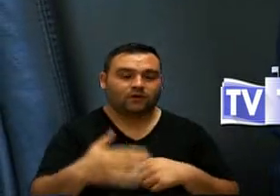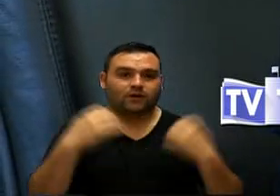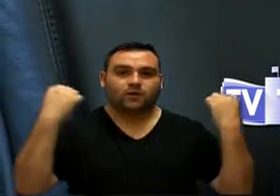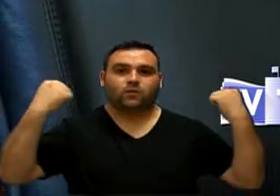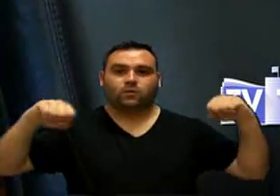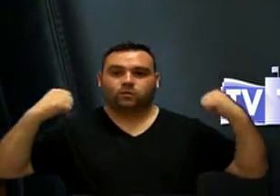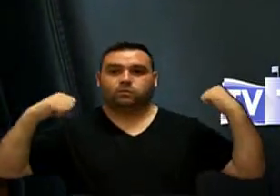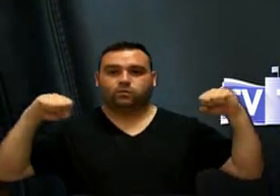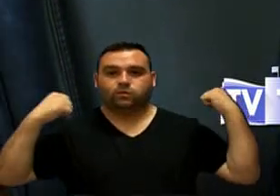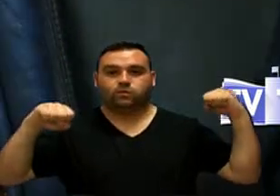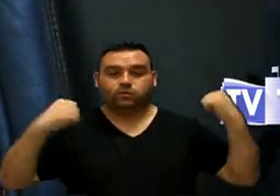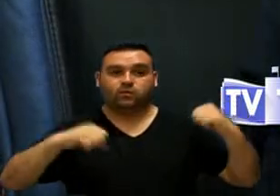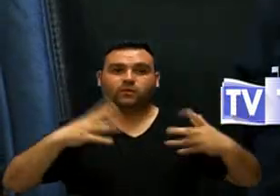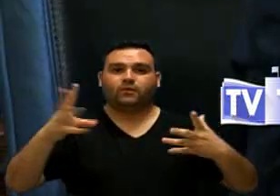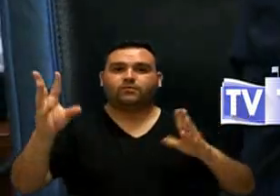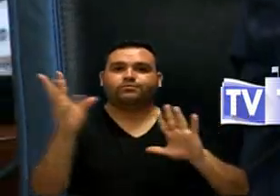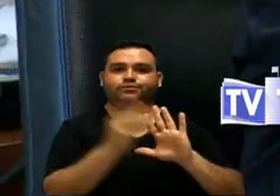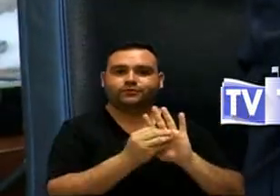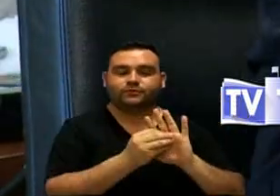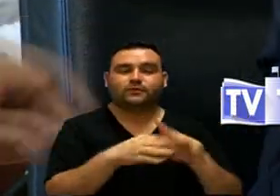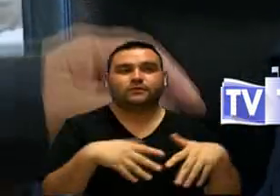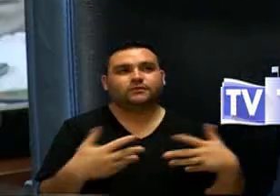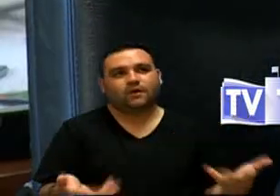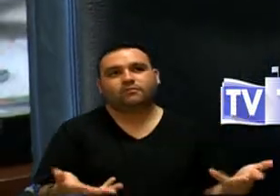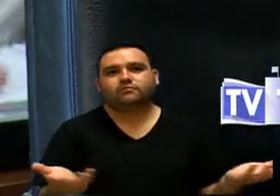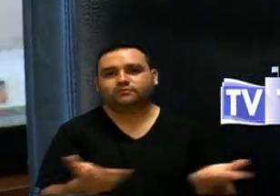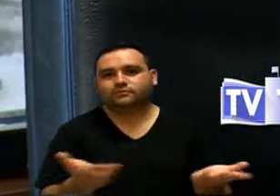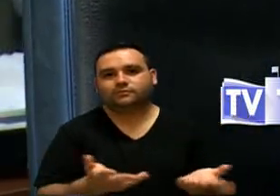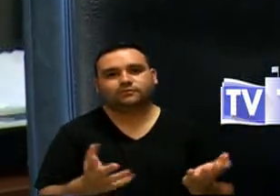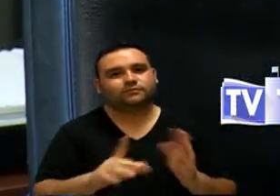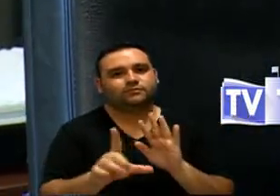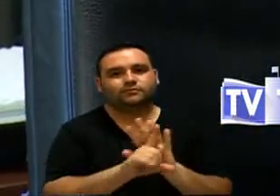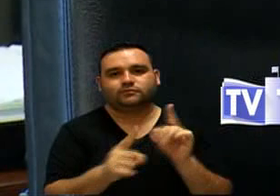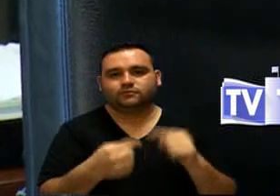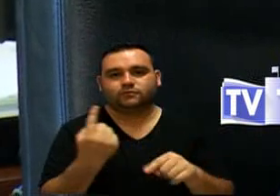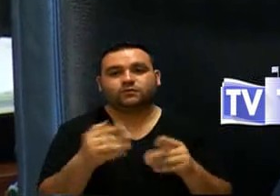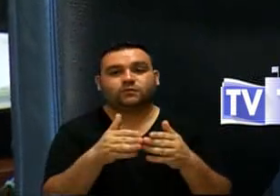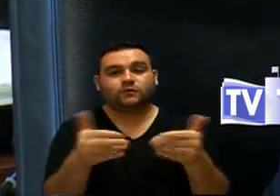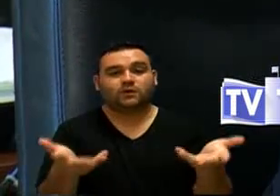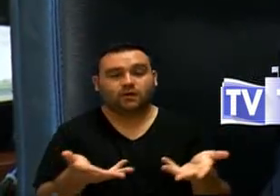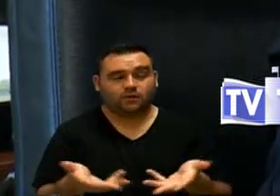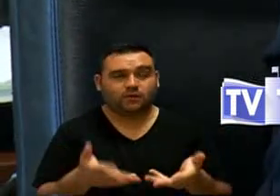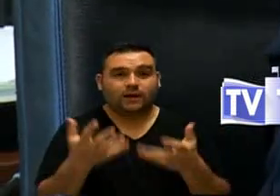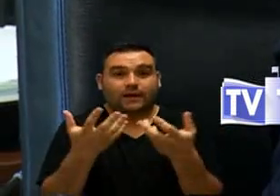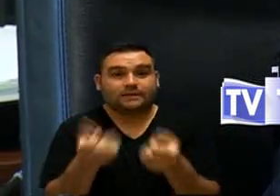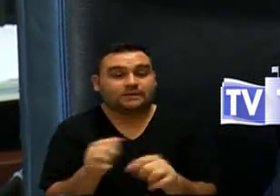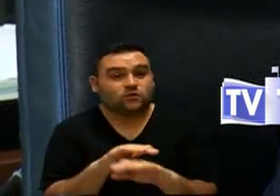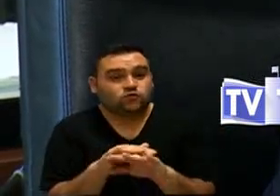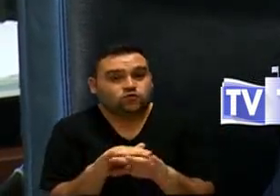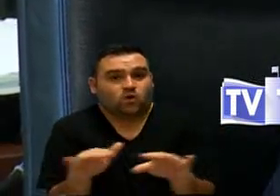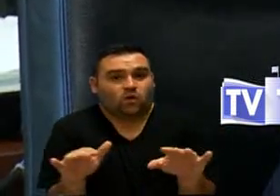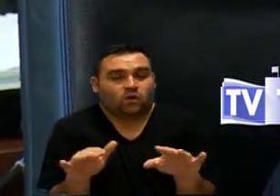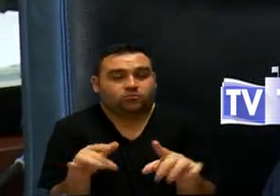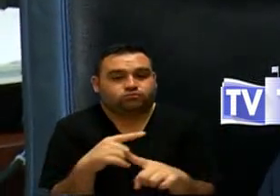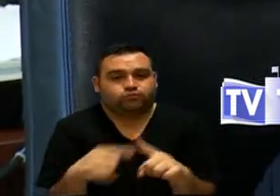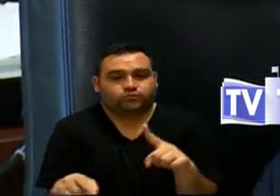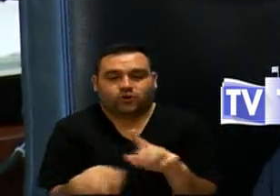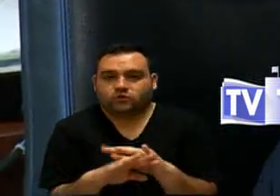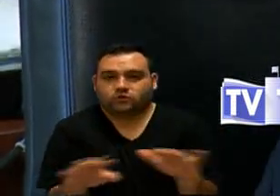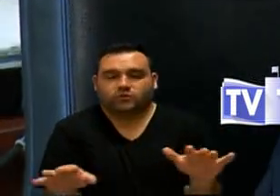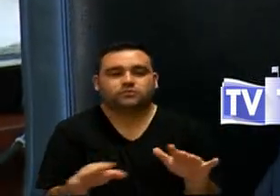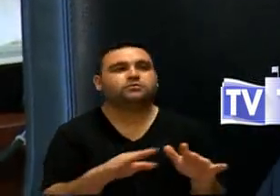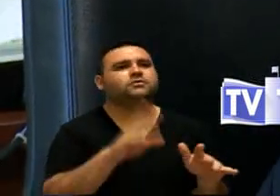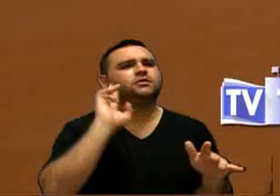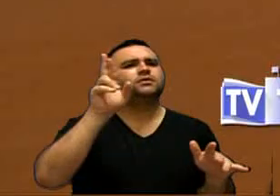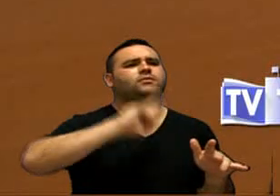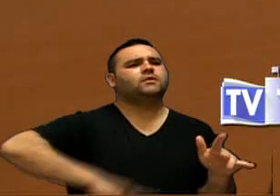física. É grade curricular, daí é totalmente inconstitucional. Eu peço o voto sim só nisso que foi vetado. Senhor